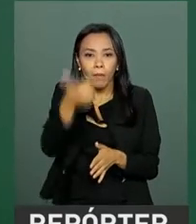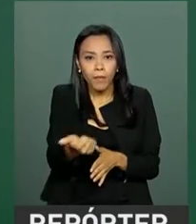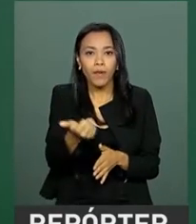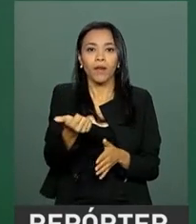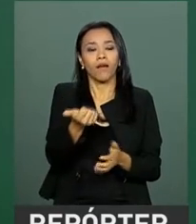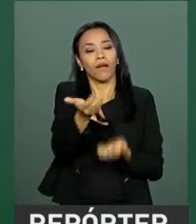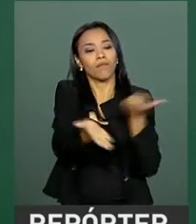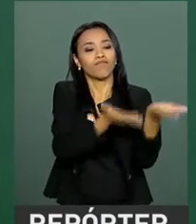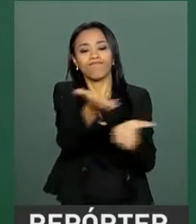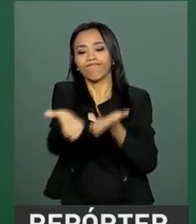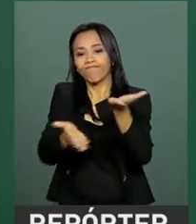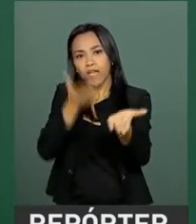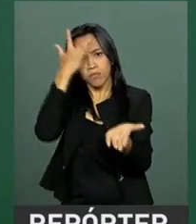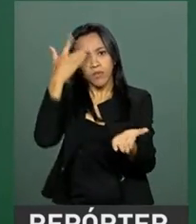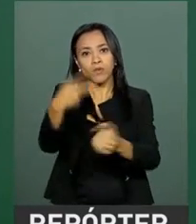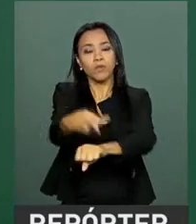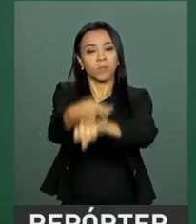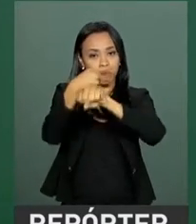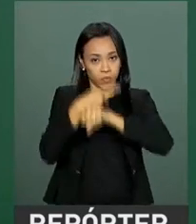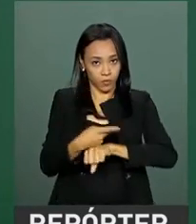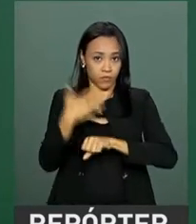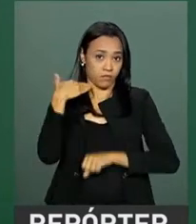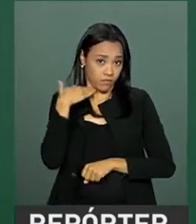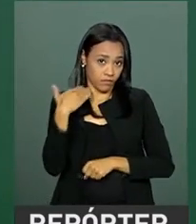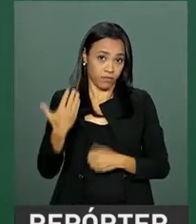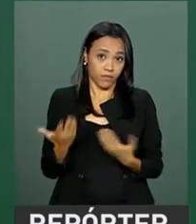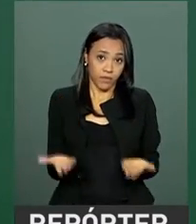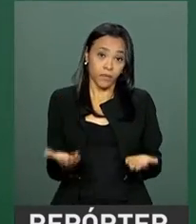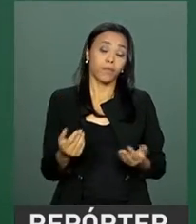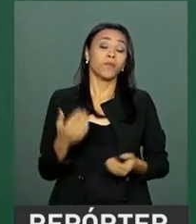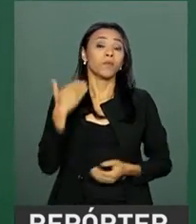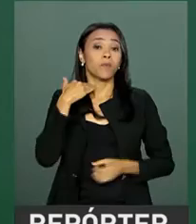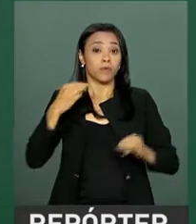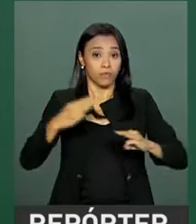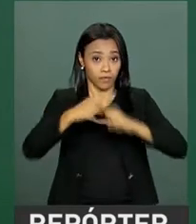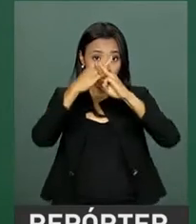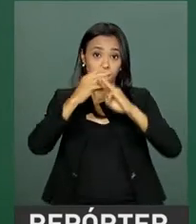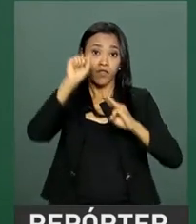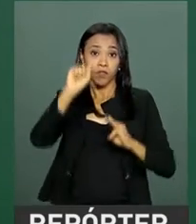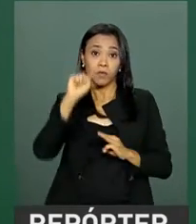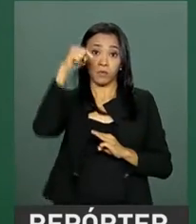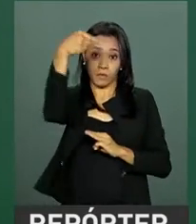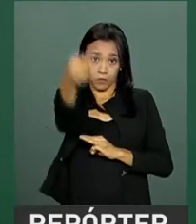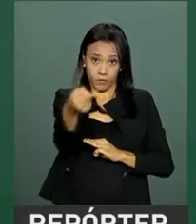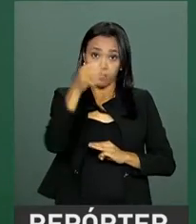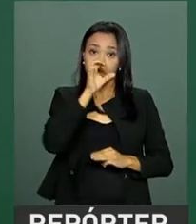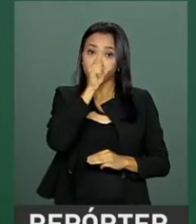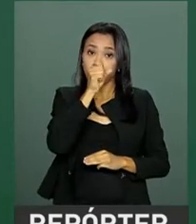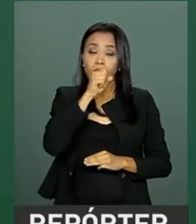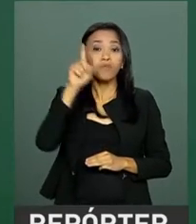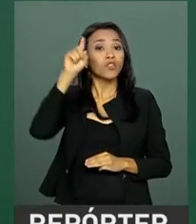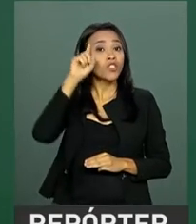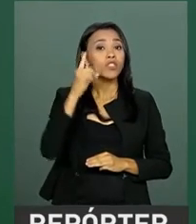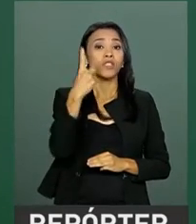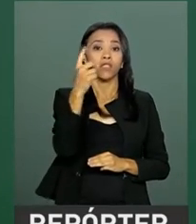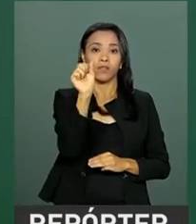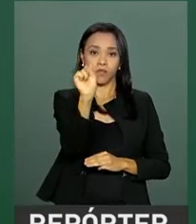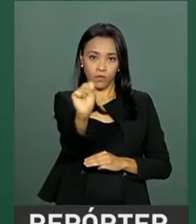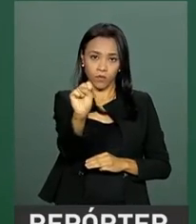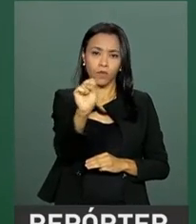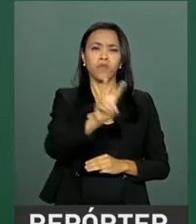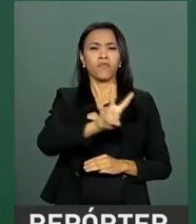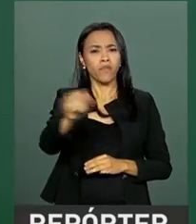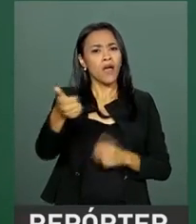a esses trabalhadores em todo o Brasil. A Caixa também, no próximo sábado, no dia 18,